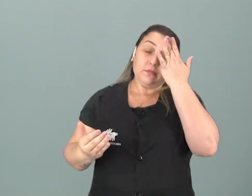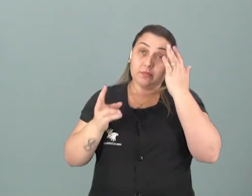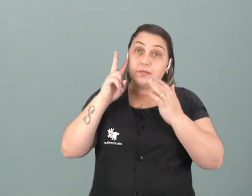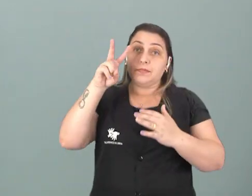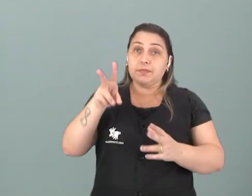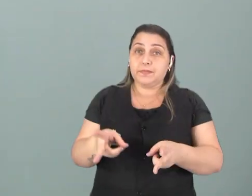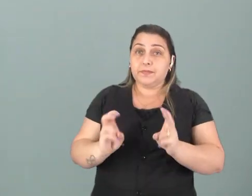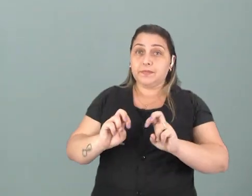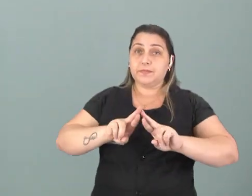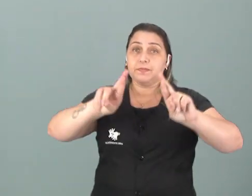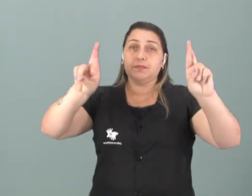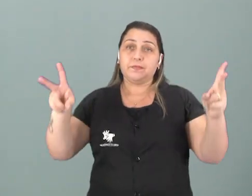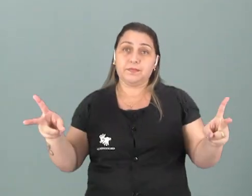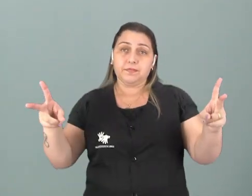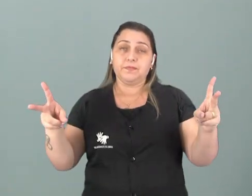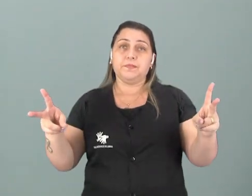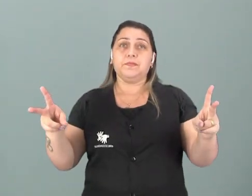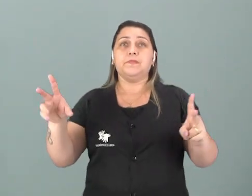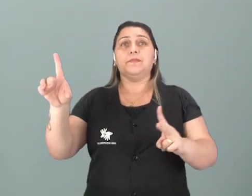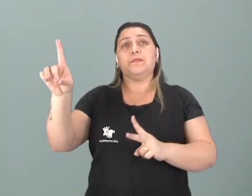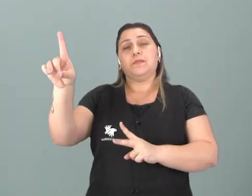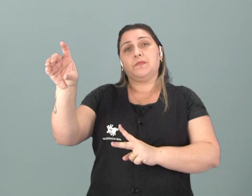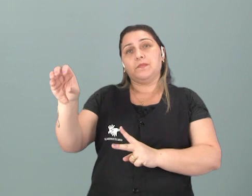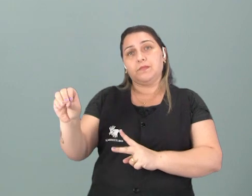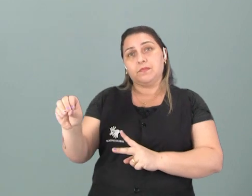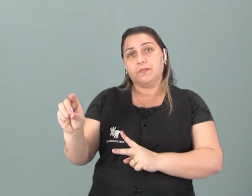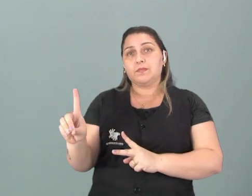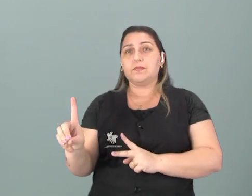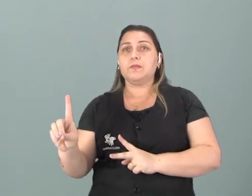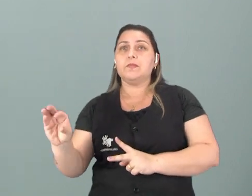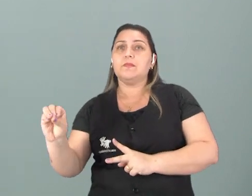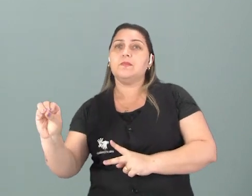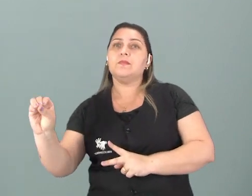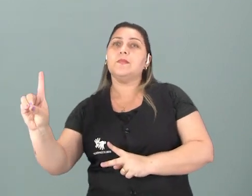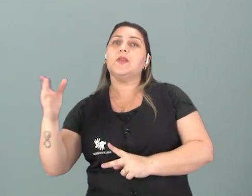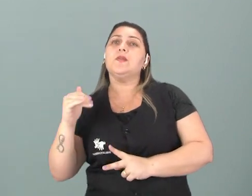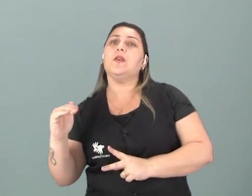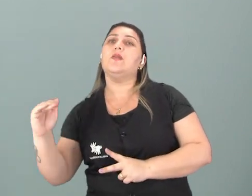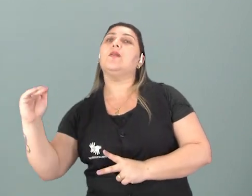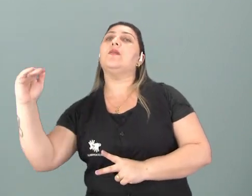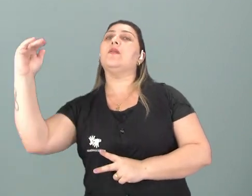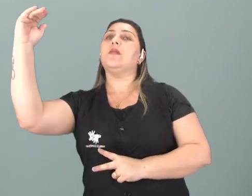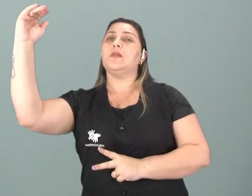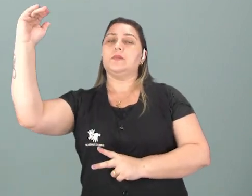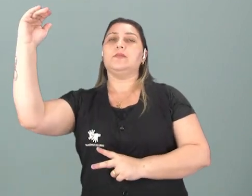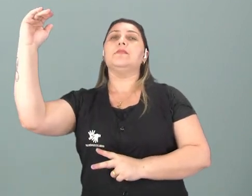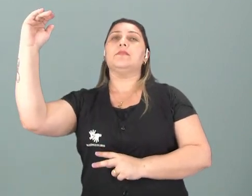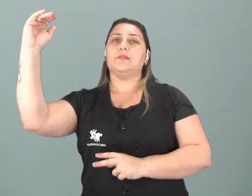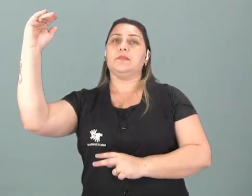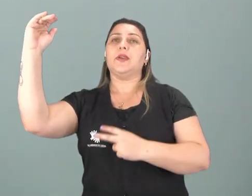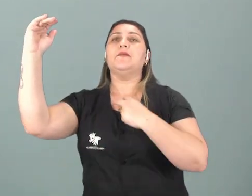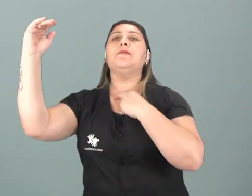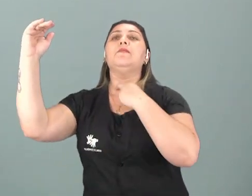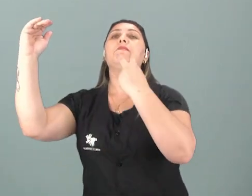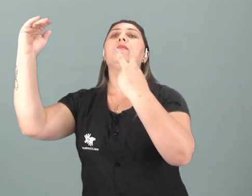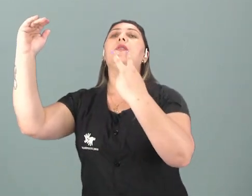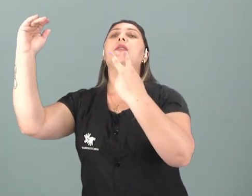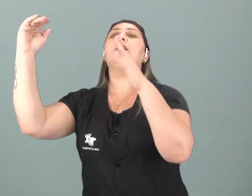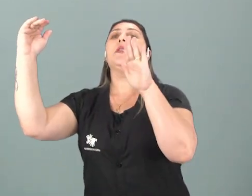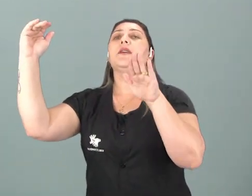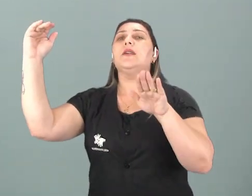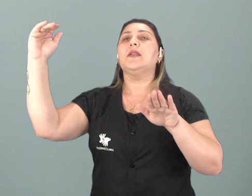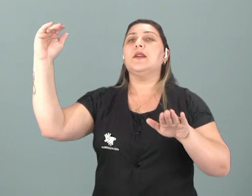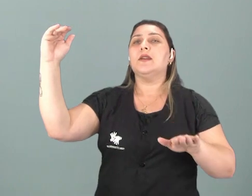vendo a diferença? Então, dó, dó. Então, sobe agudo,